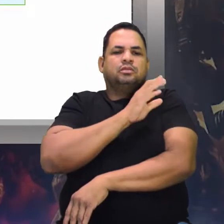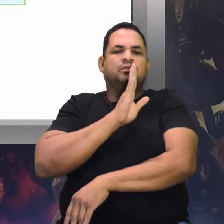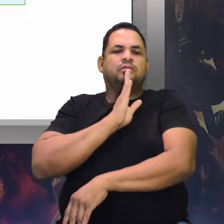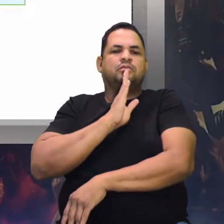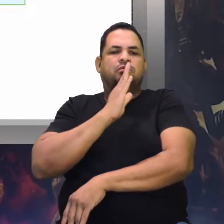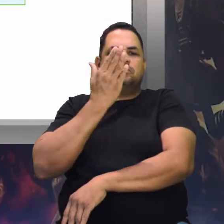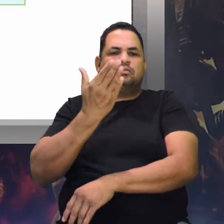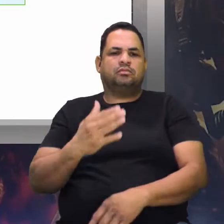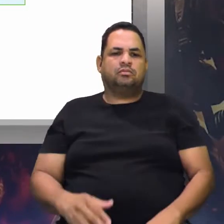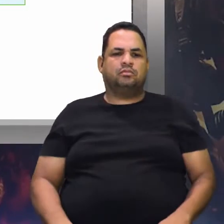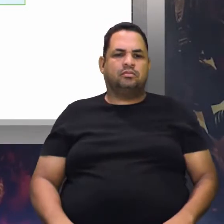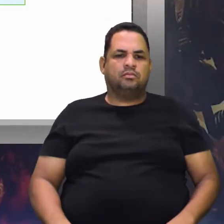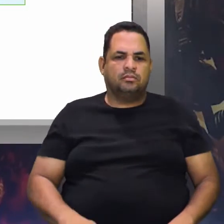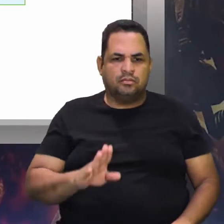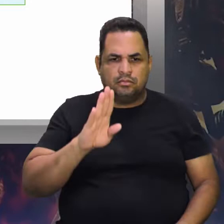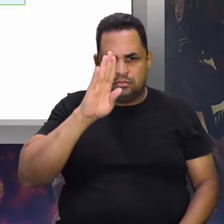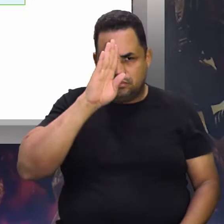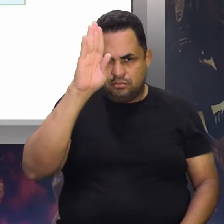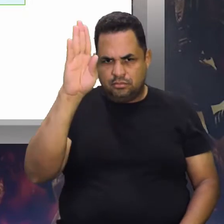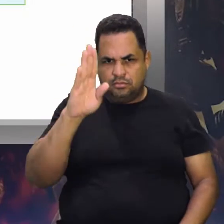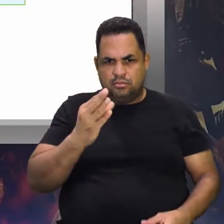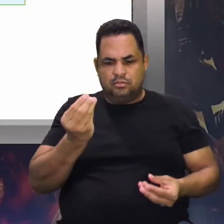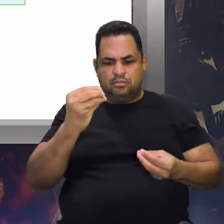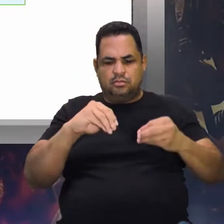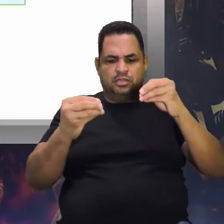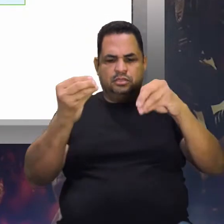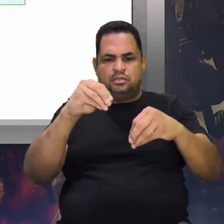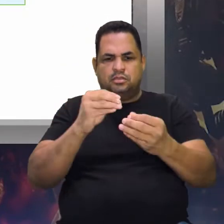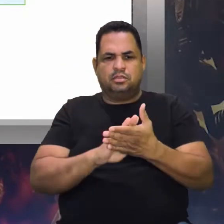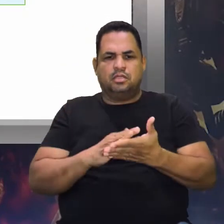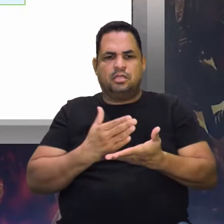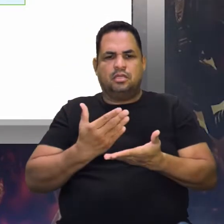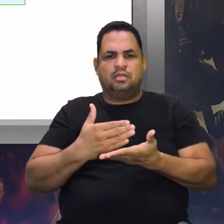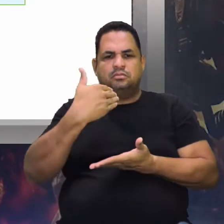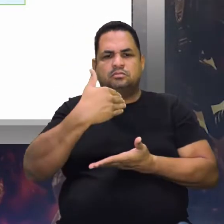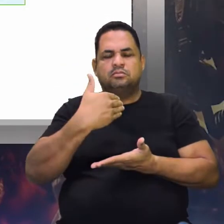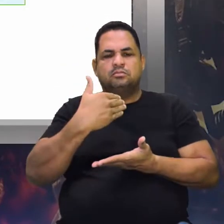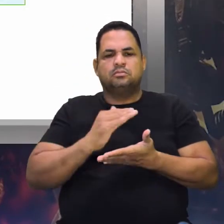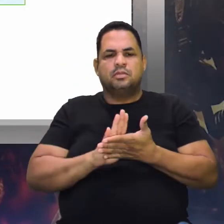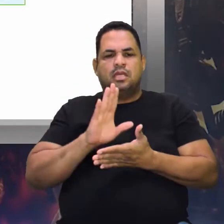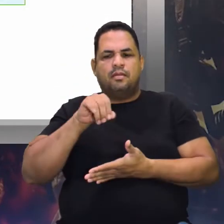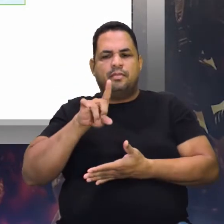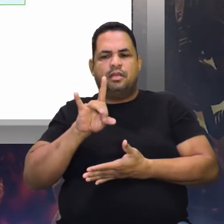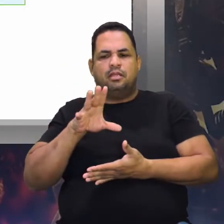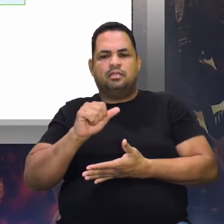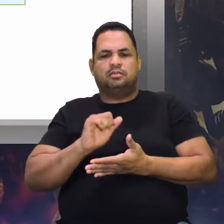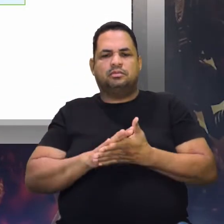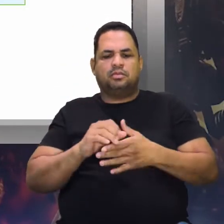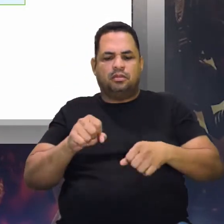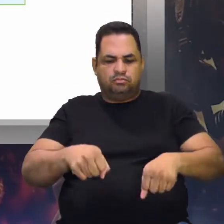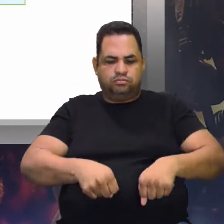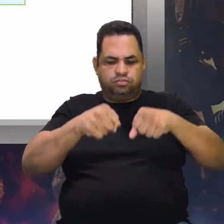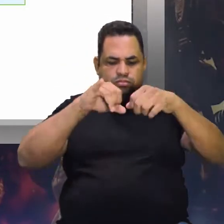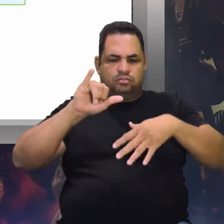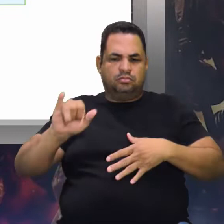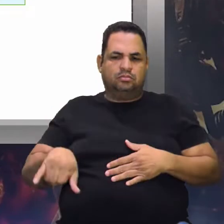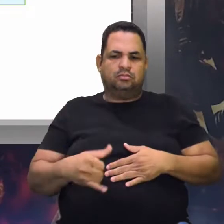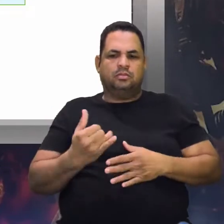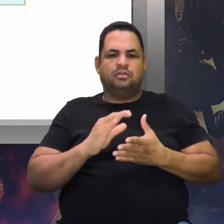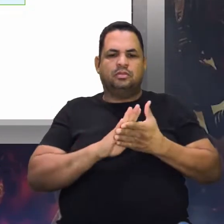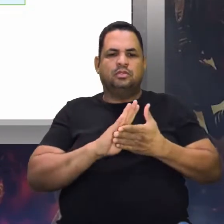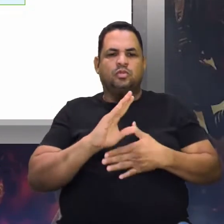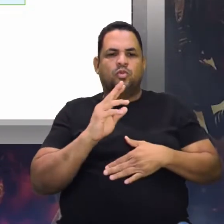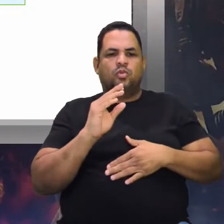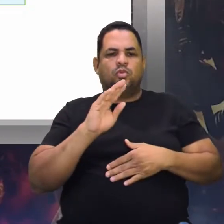muito, principalmente o plantio da melancia, né? Depois que desce, a melancia, a mandioca, aproveita o humus ali do